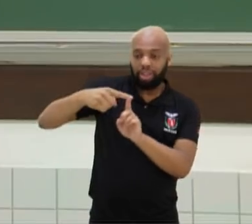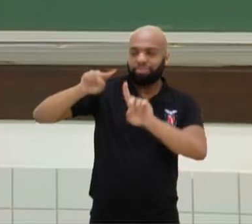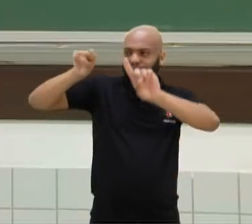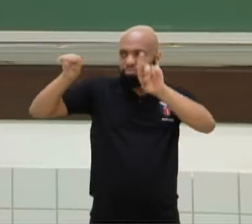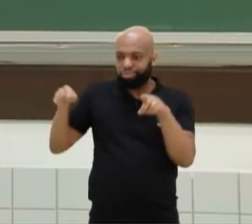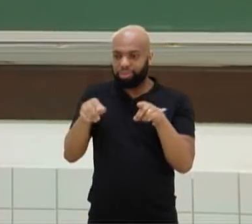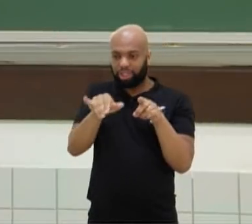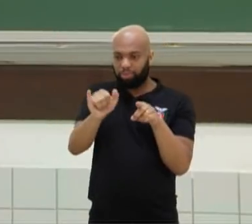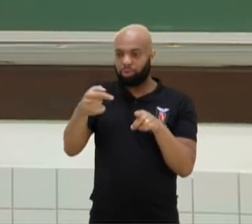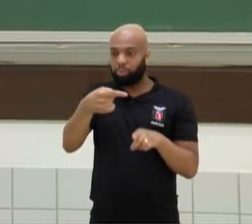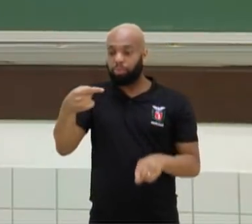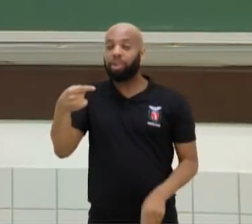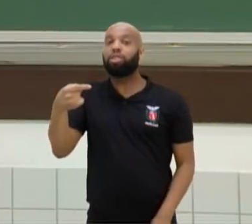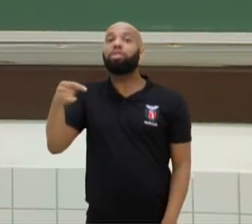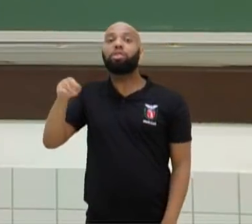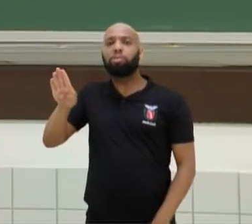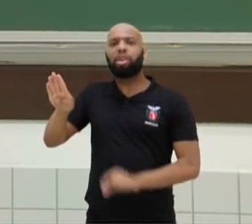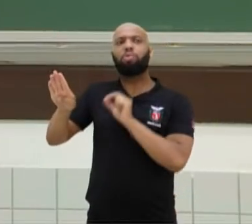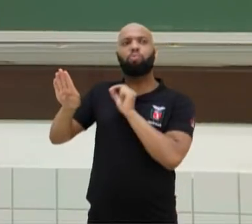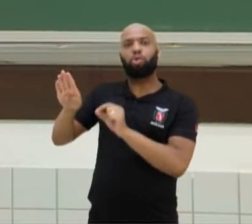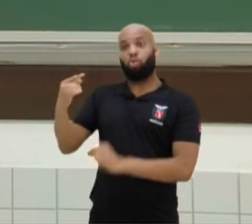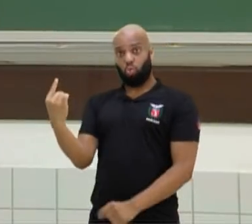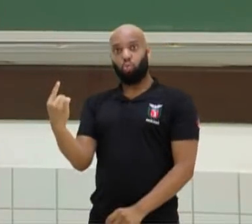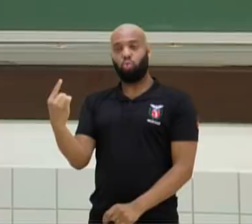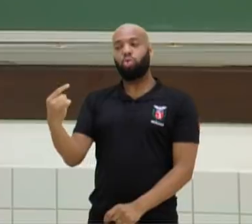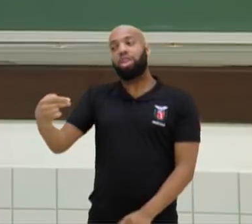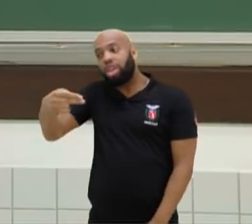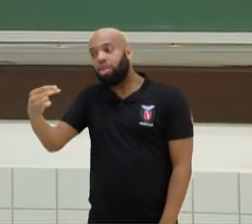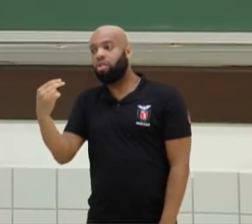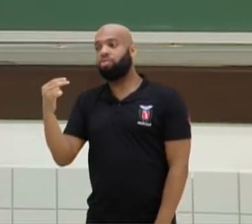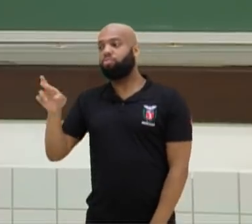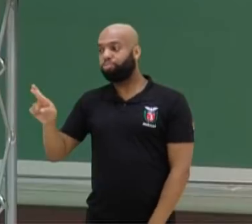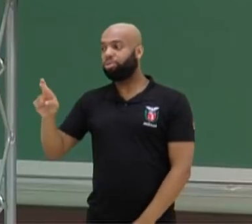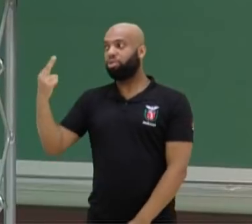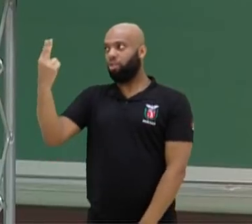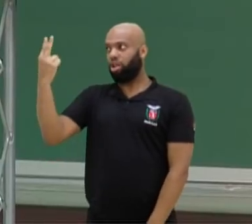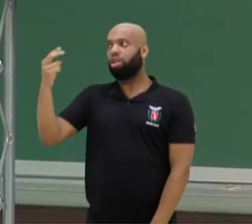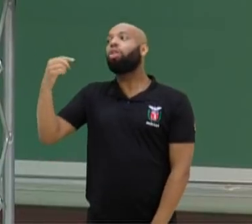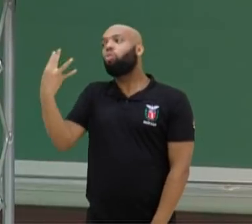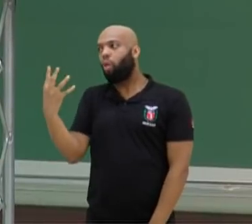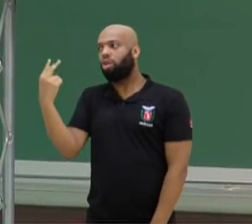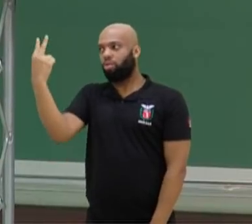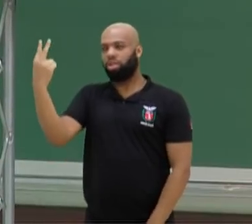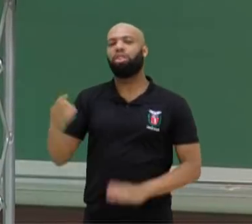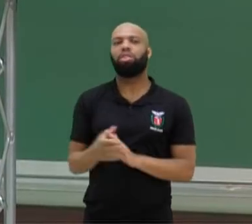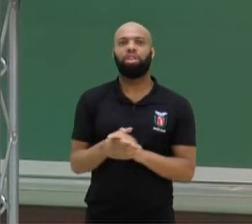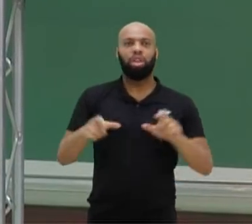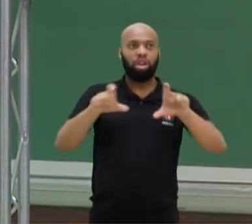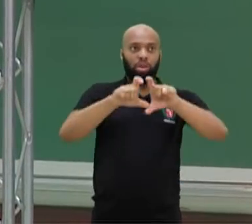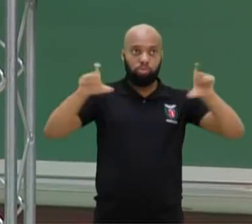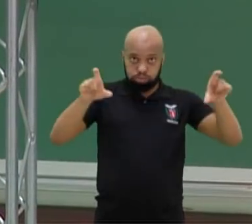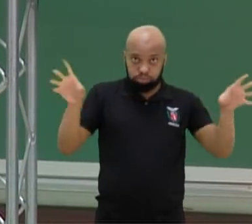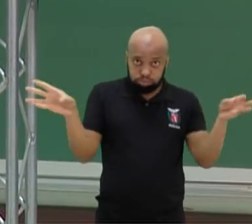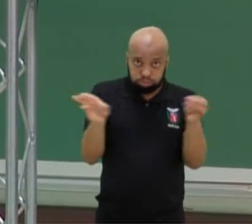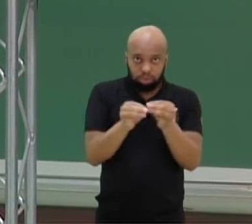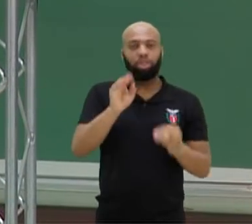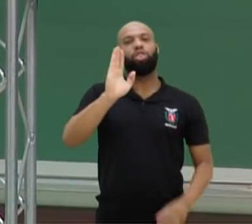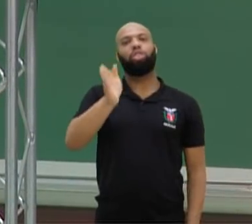y menos 1 ao quadrado, igual ao raio ao quadrado, 4 ao quadrado. Construímos a reduzida? Show de